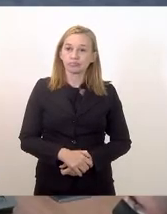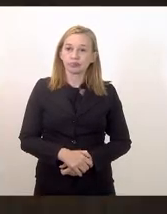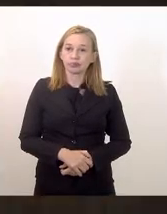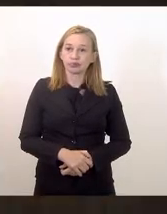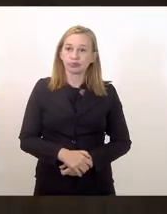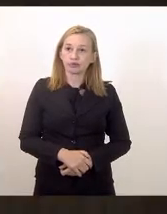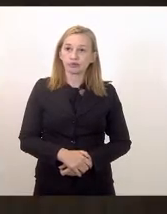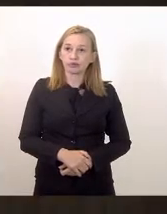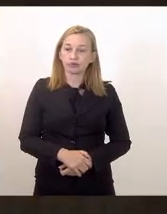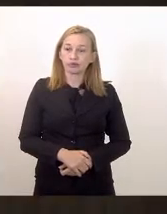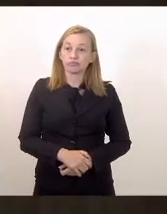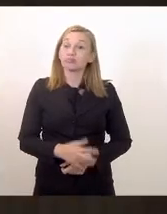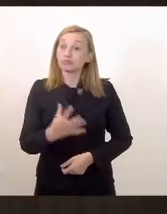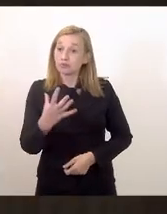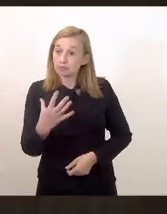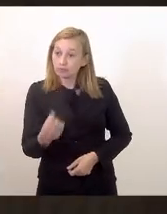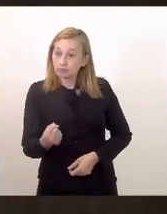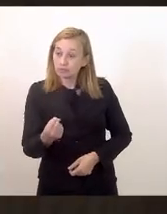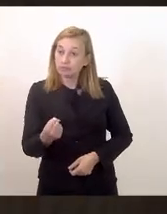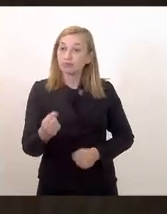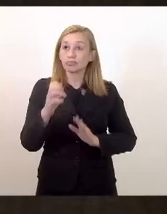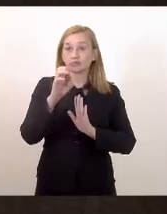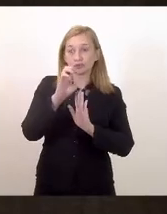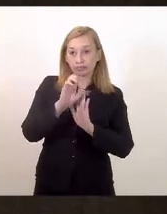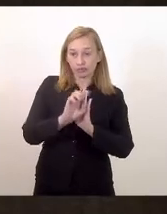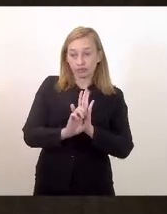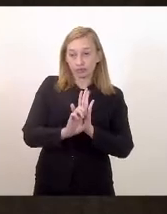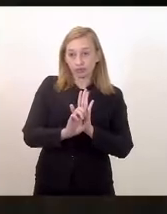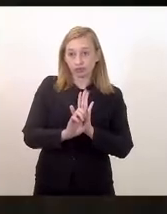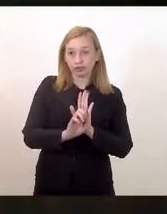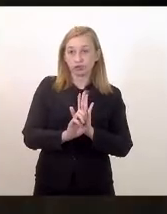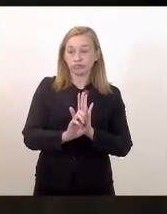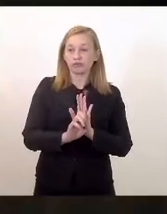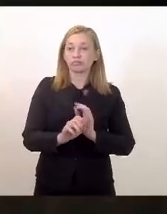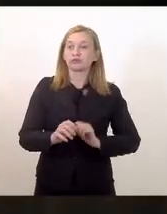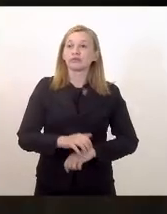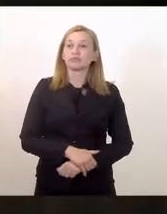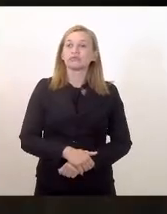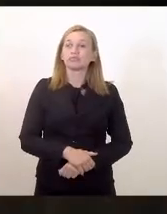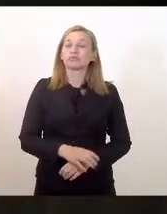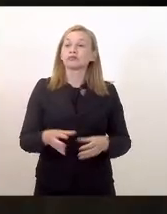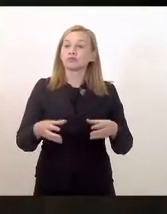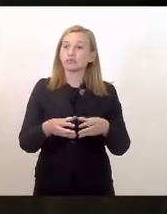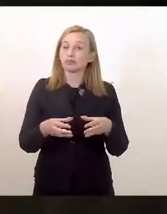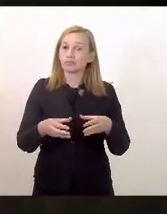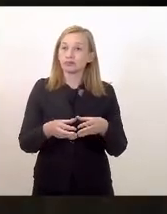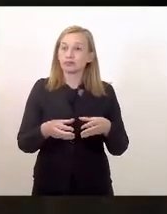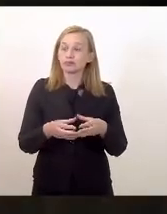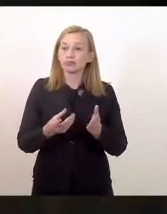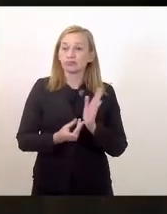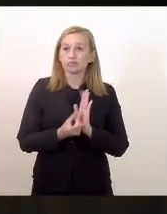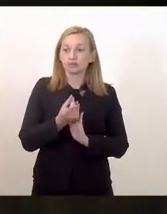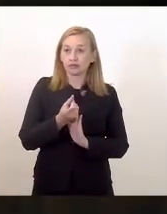interessa? Parecer favorável com emenda. Pela